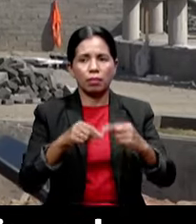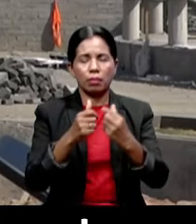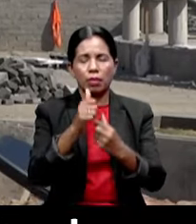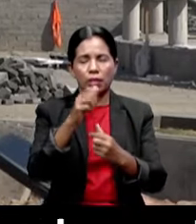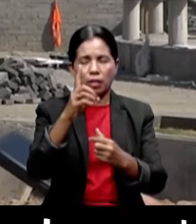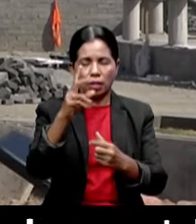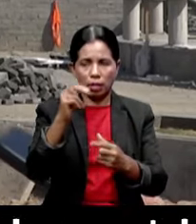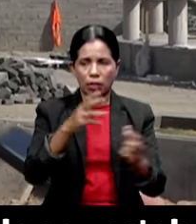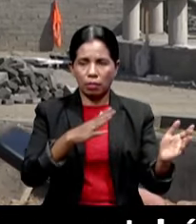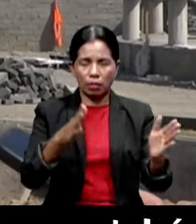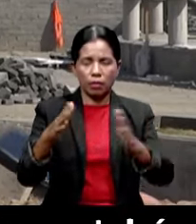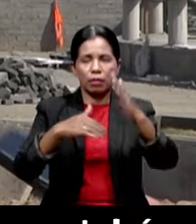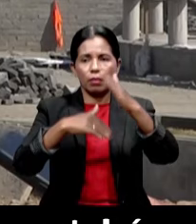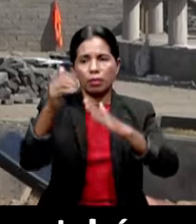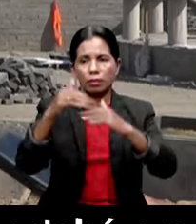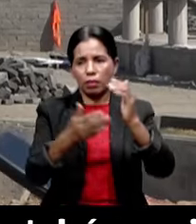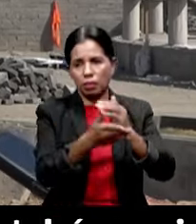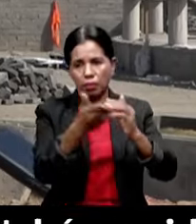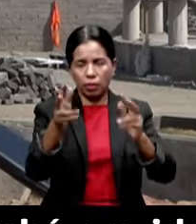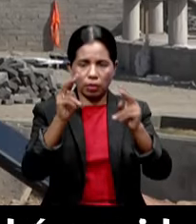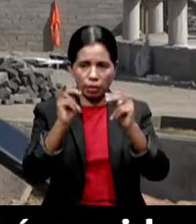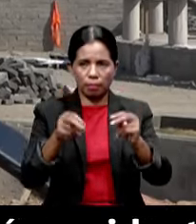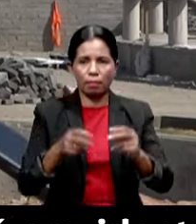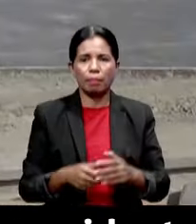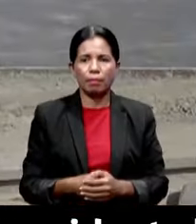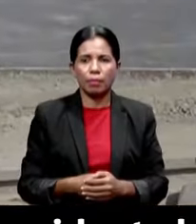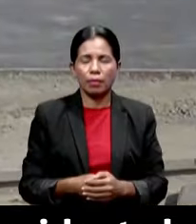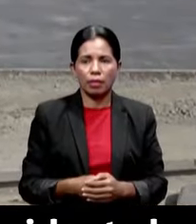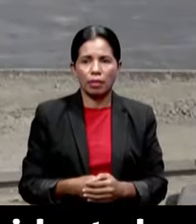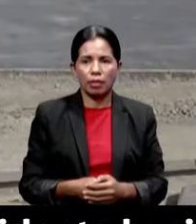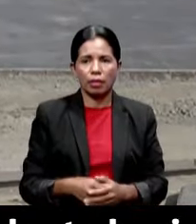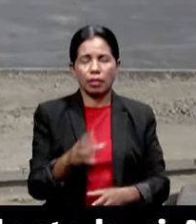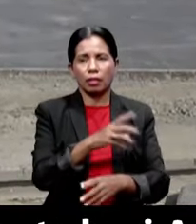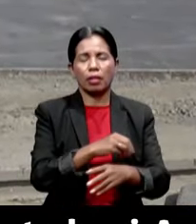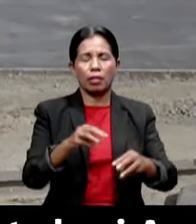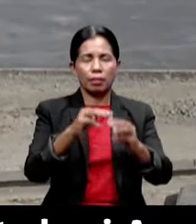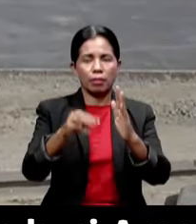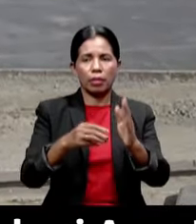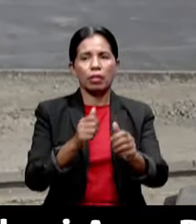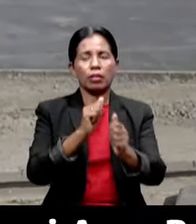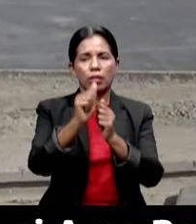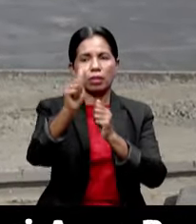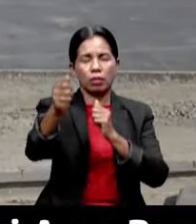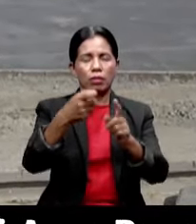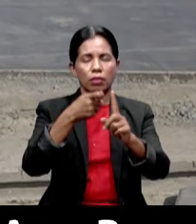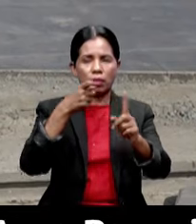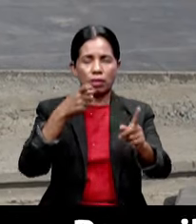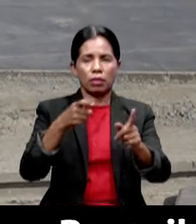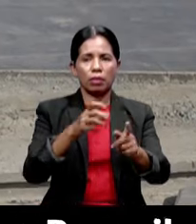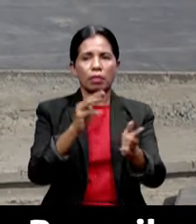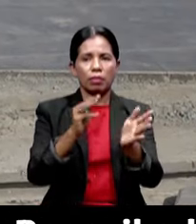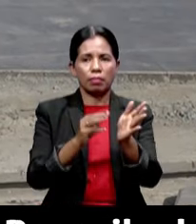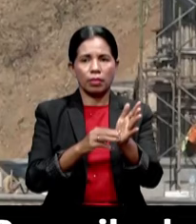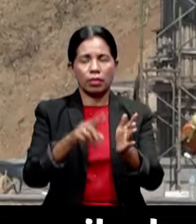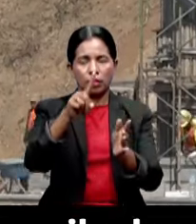hane preparate infrastructure ba ita bo sira necessitare tuir Francisco Xavier palco ba media sira se do ku si altar santo ho distancia metro